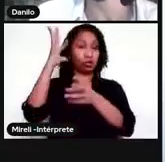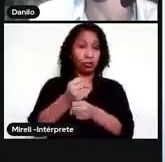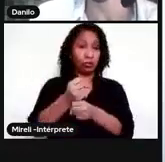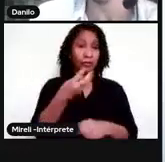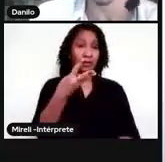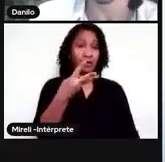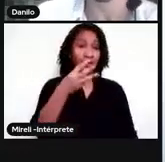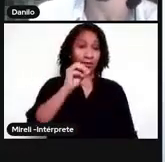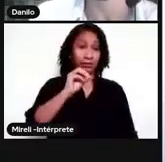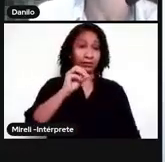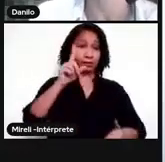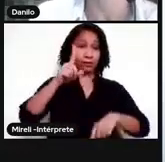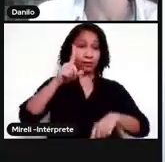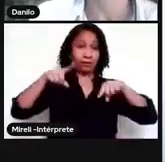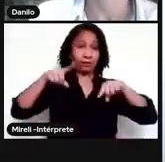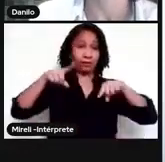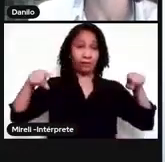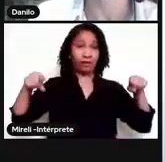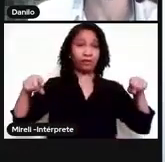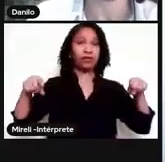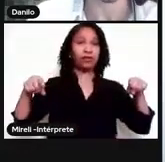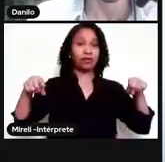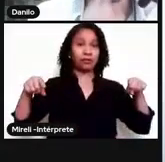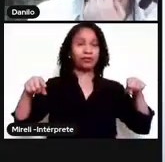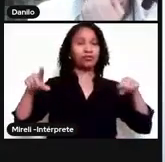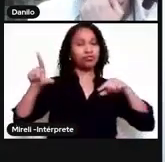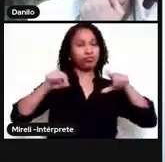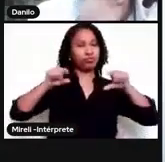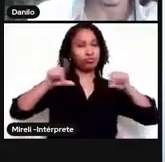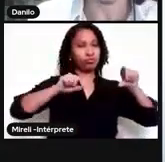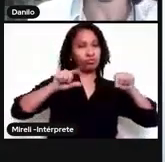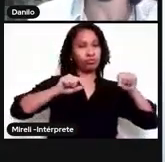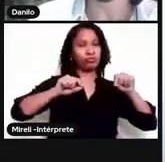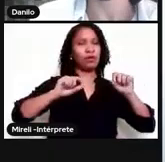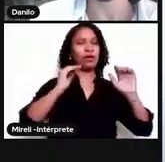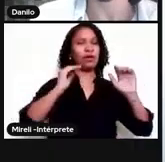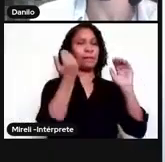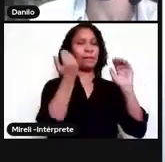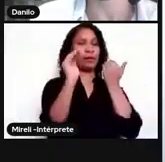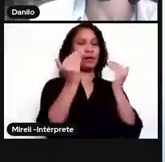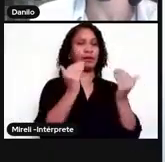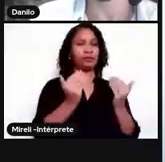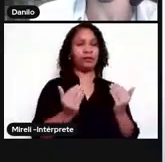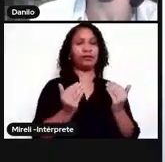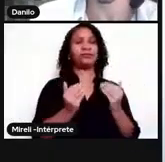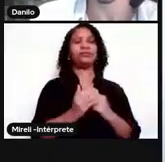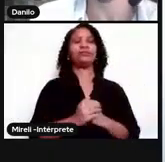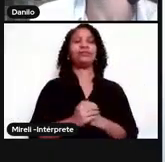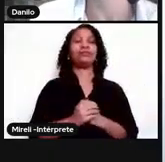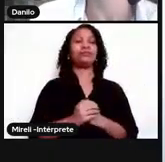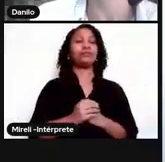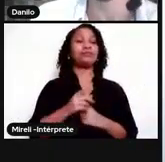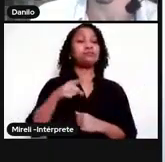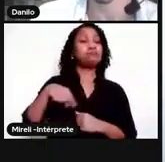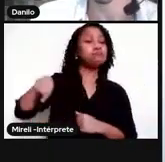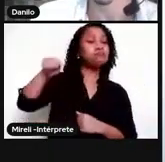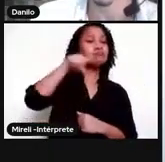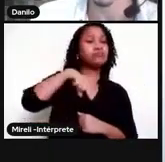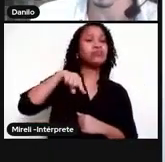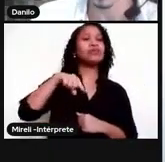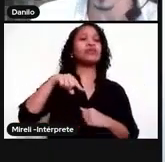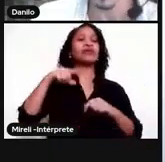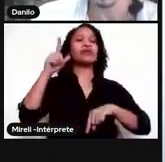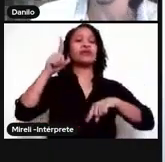variáveis climáticas, no caso, para análise. Além disso, essas variáveis climáticas elas foram extraídas